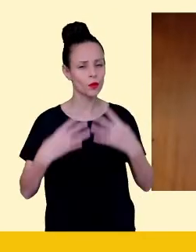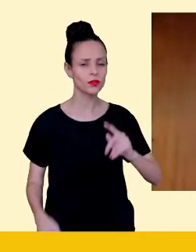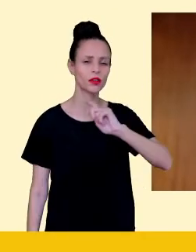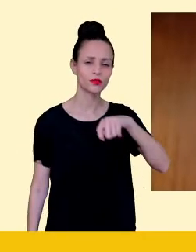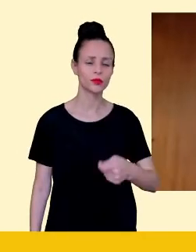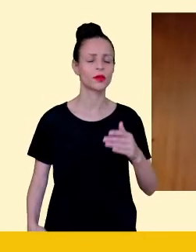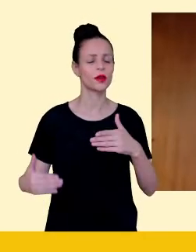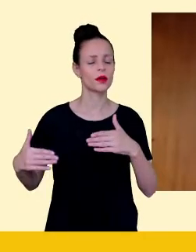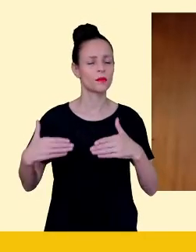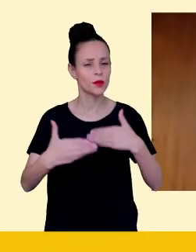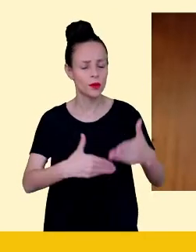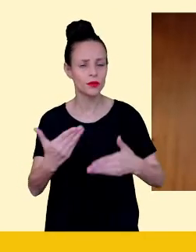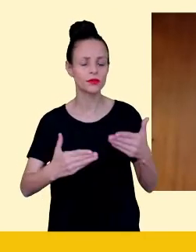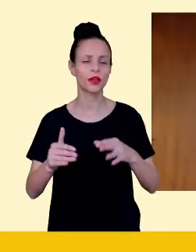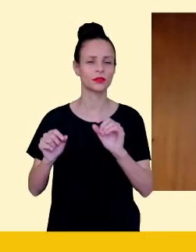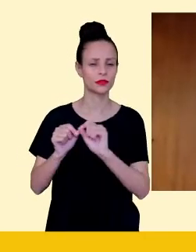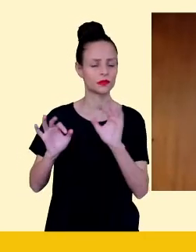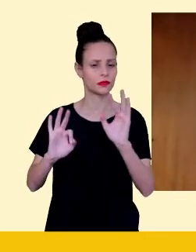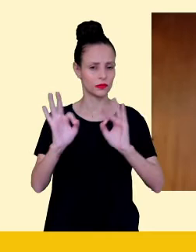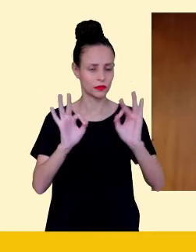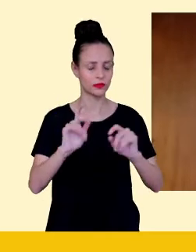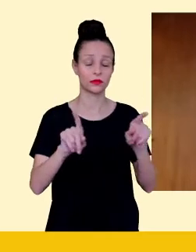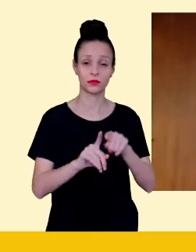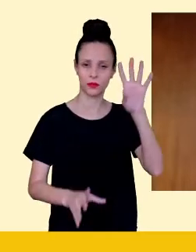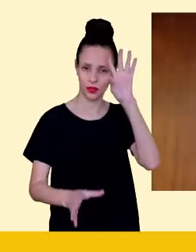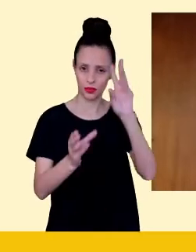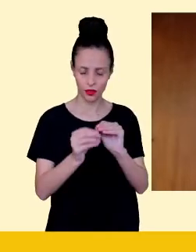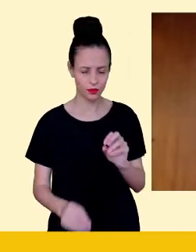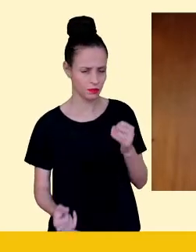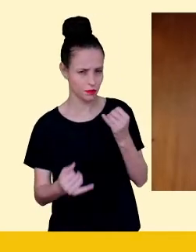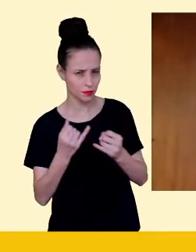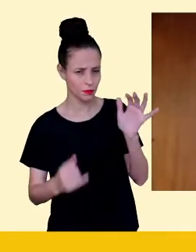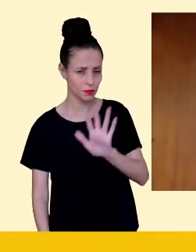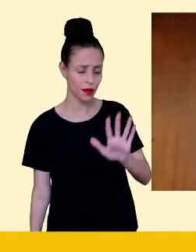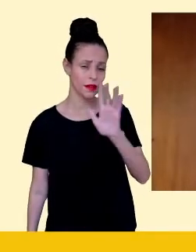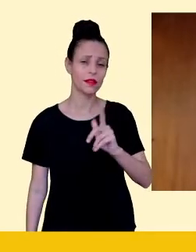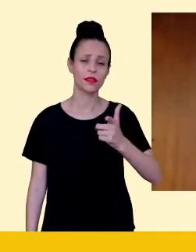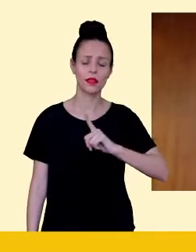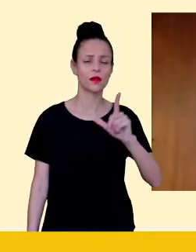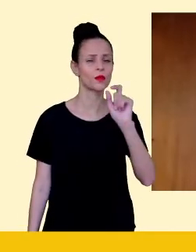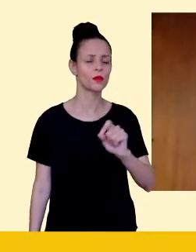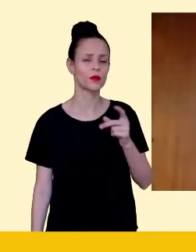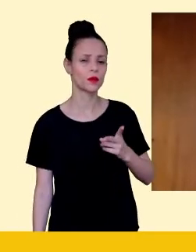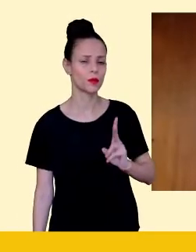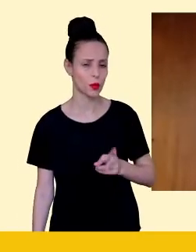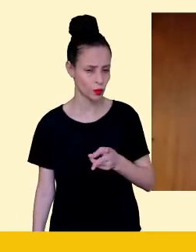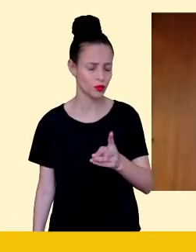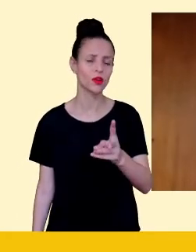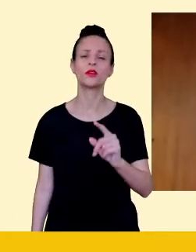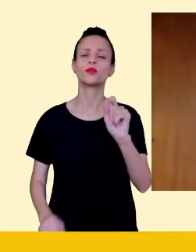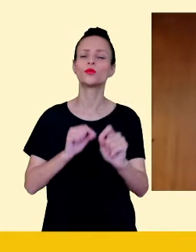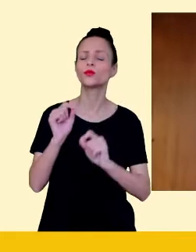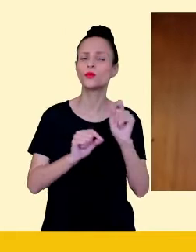menos pelo que parece, há uma certa continuidade, ainda que com deslocamentos, em relação ao A Flecha e a Farda e seus